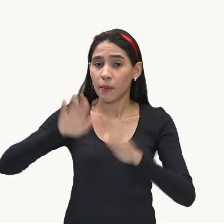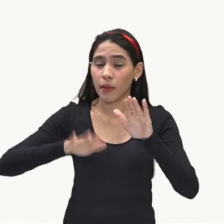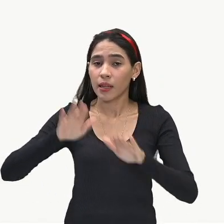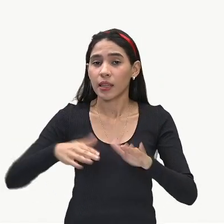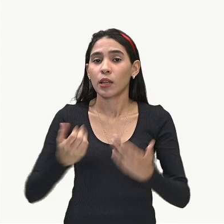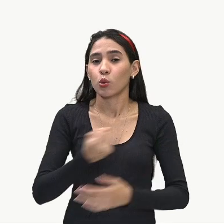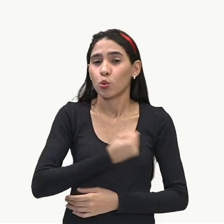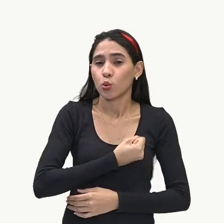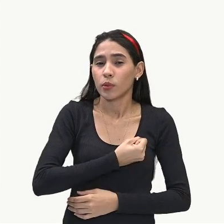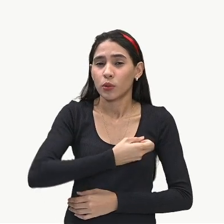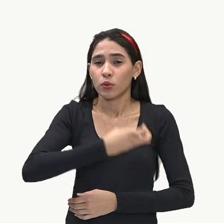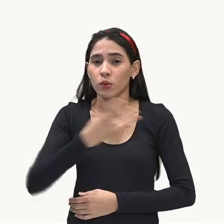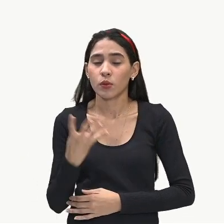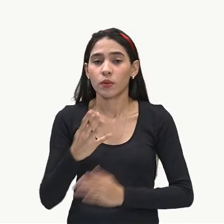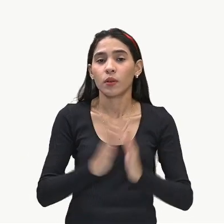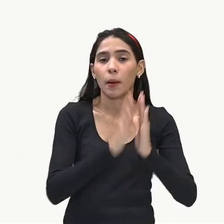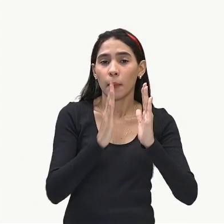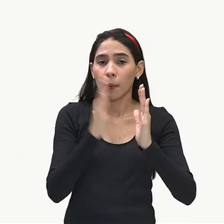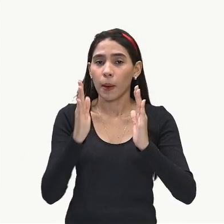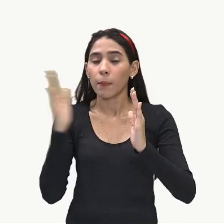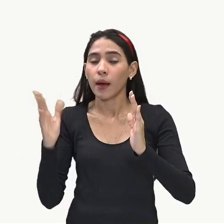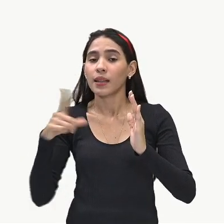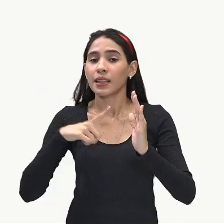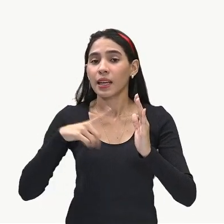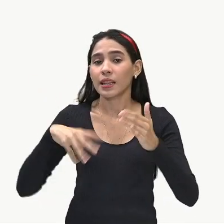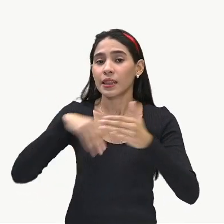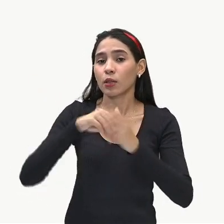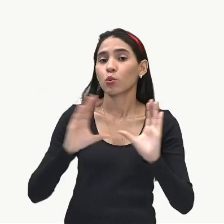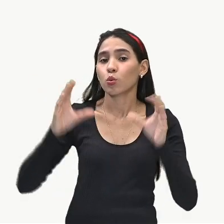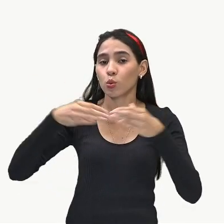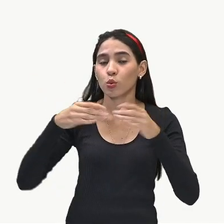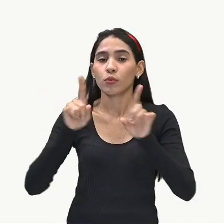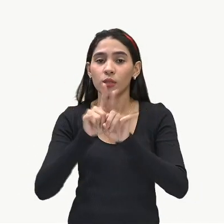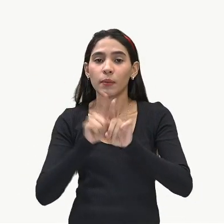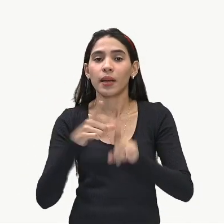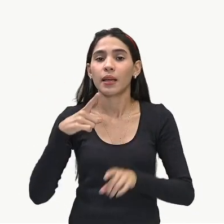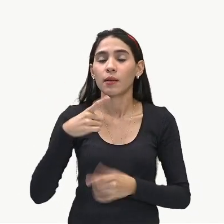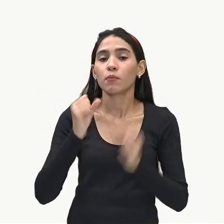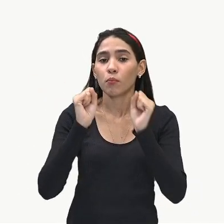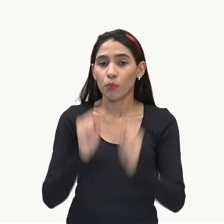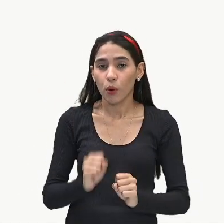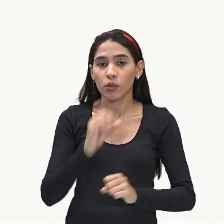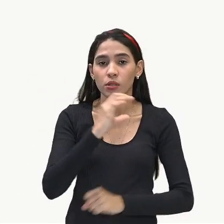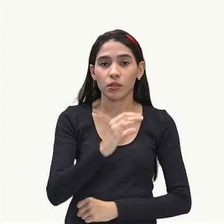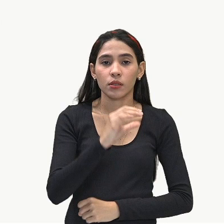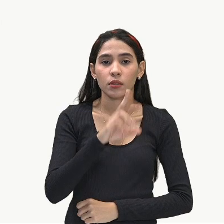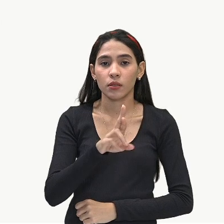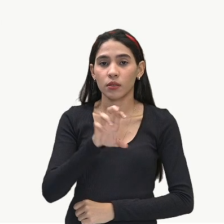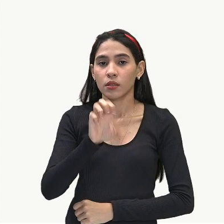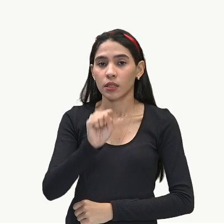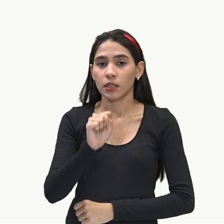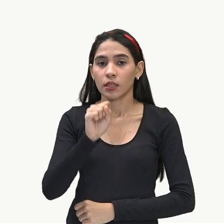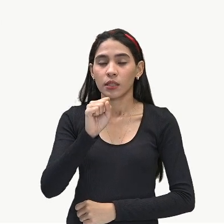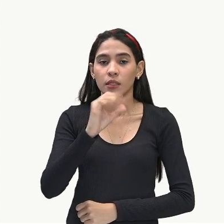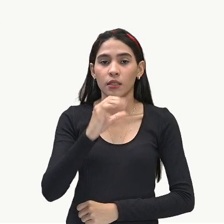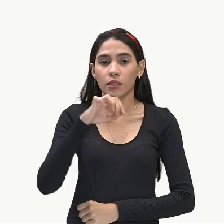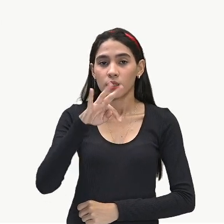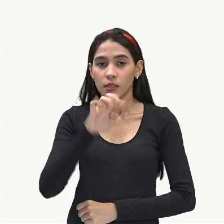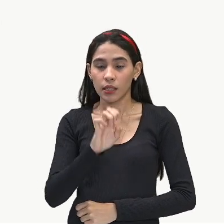de elementos que ela possui. Ela também pode ser crescente,